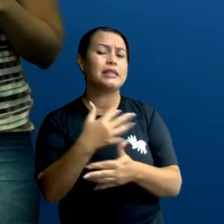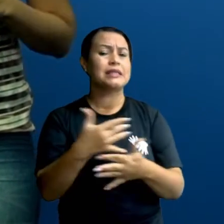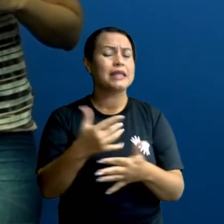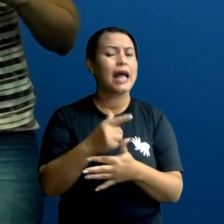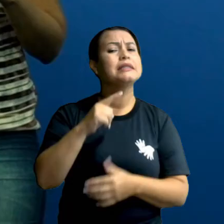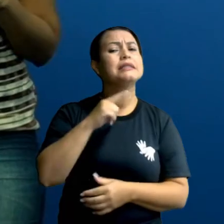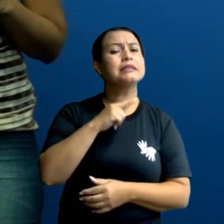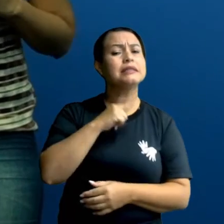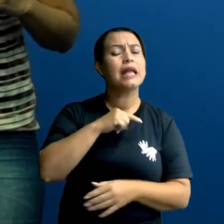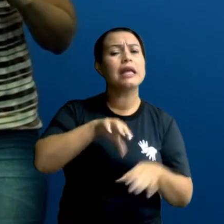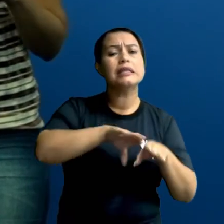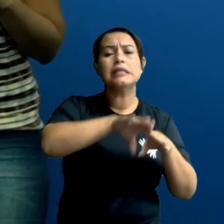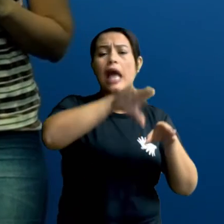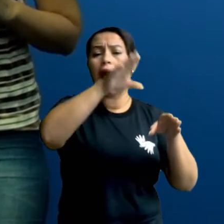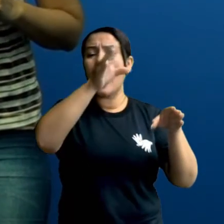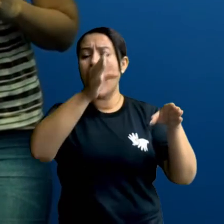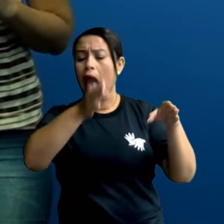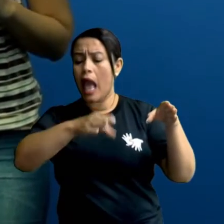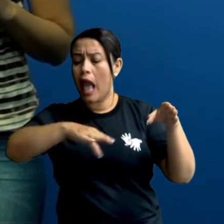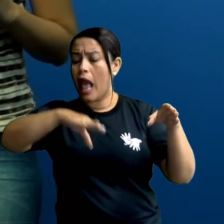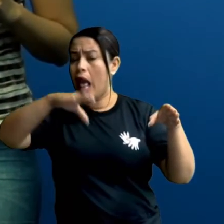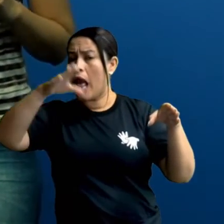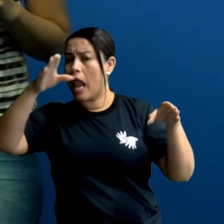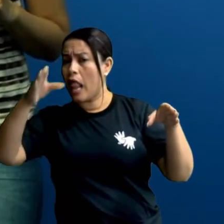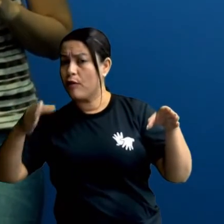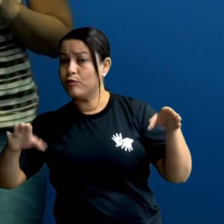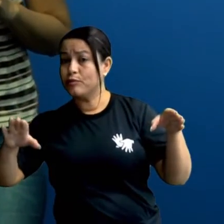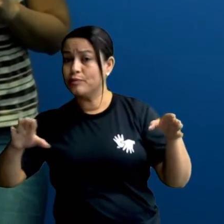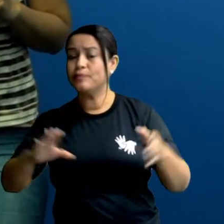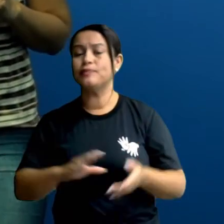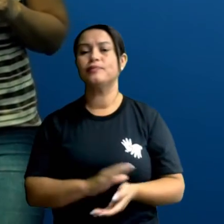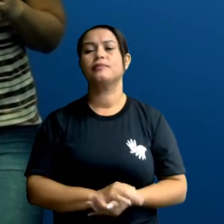esse relevo, né? Montanhoso, ondulado.